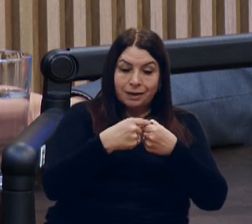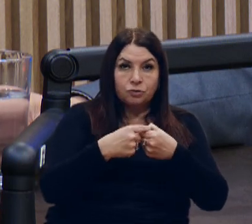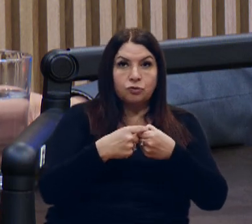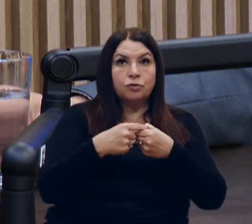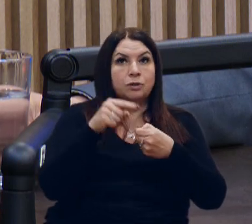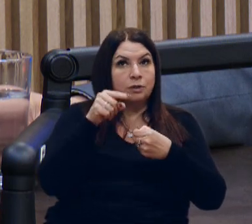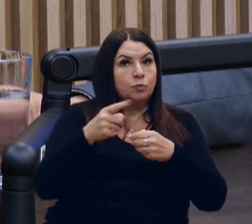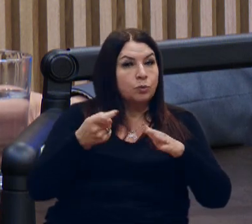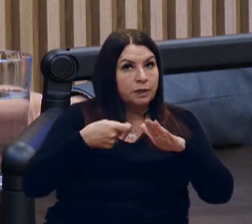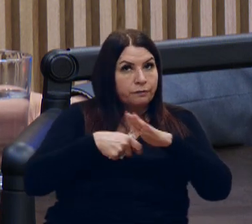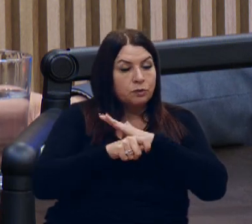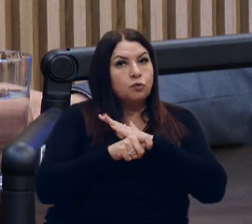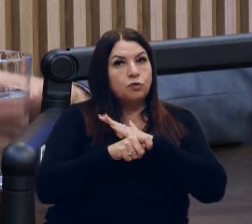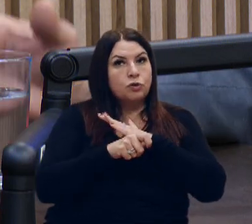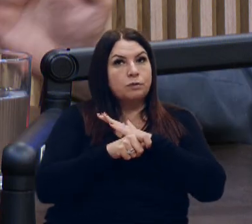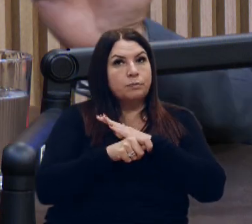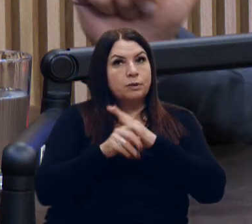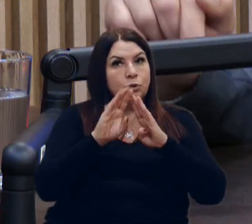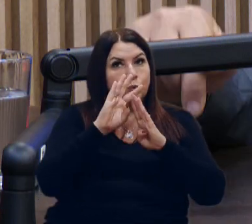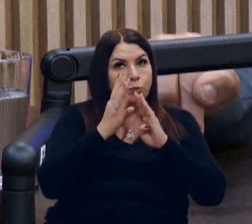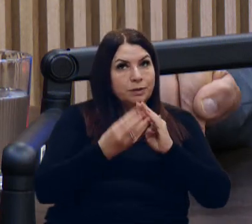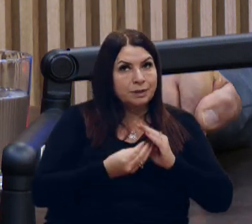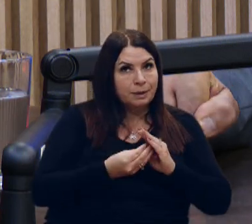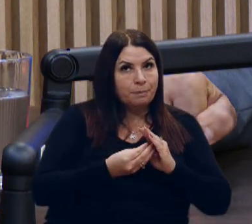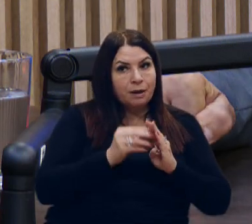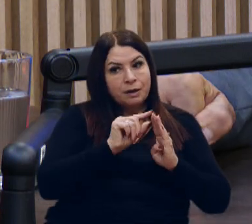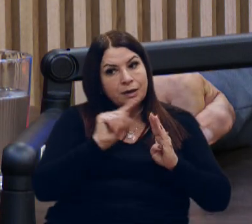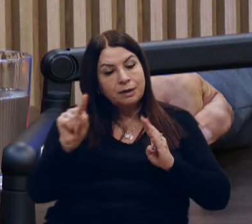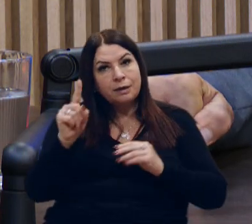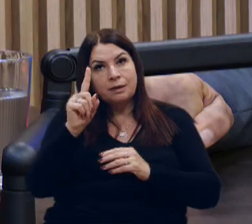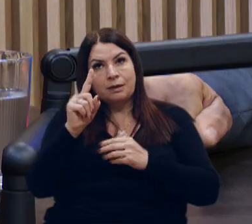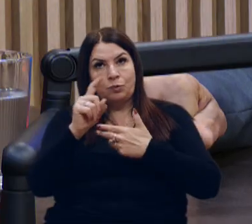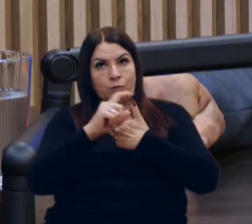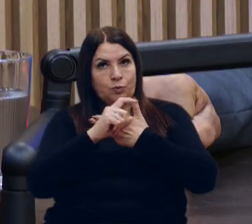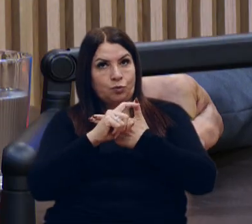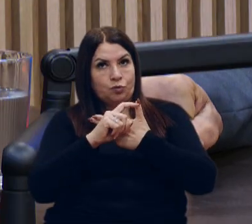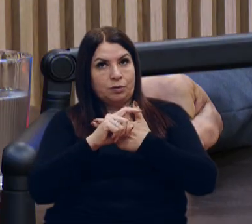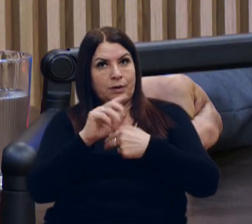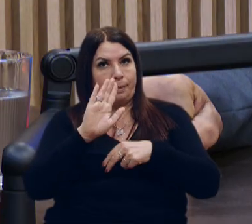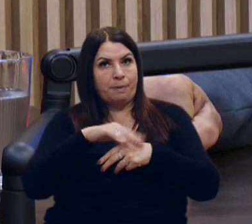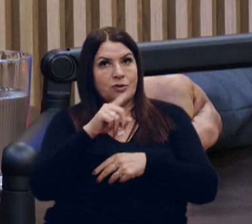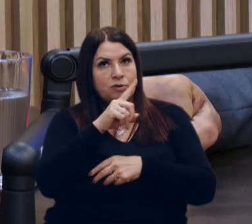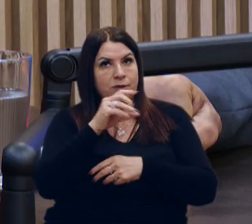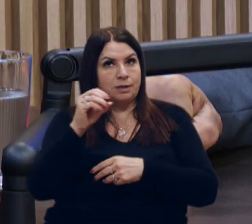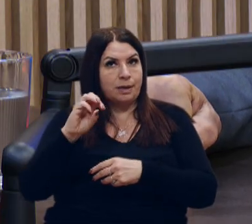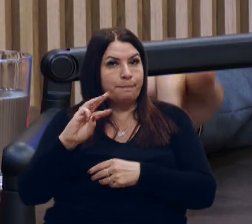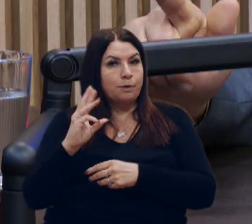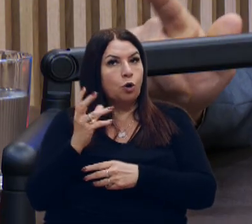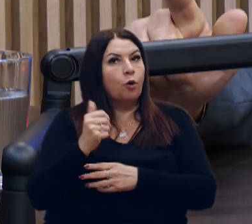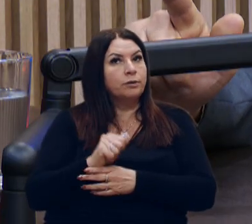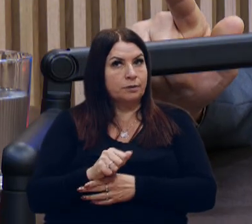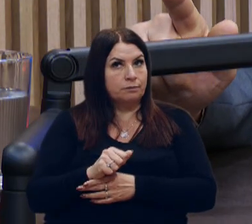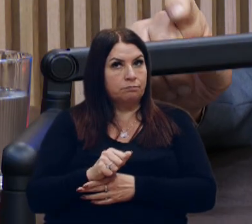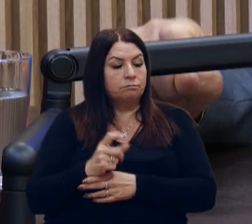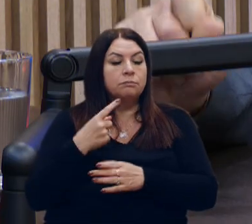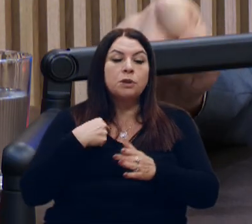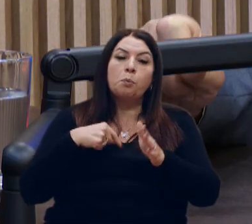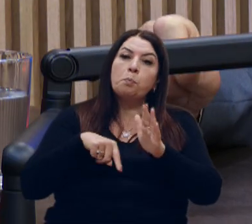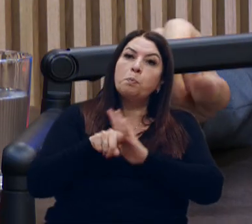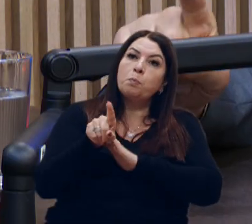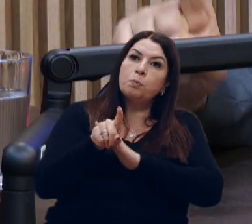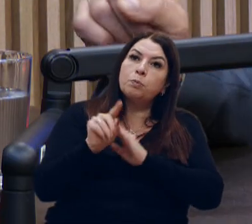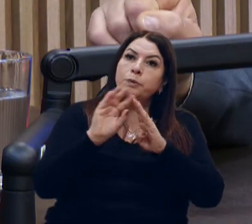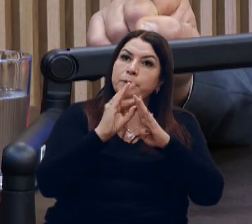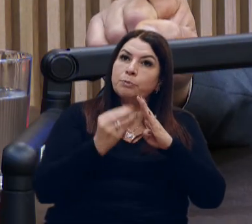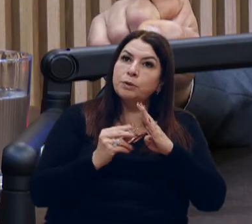a um investimento do SAMAI no Executivo de mais de 100 milhões. E eu pergunto, se o